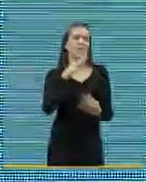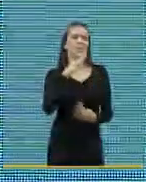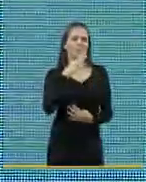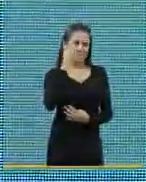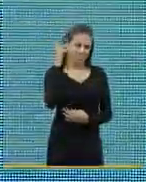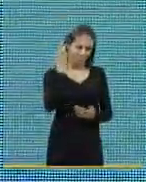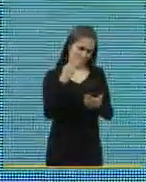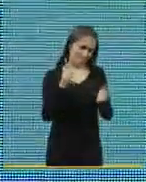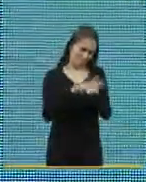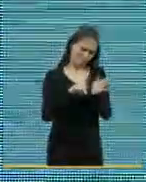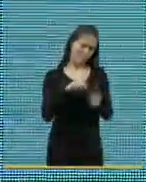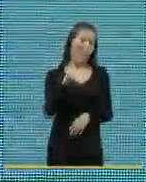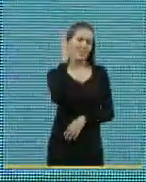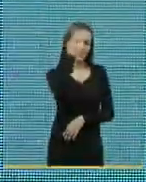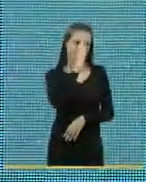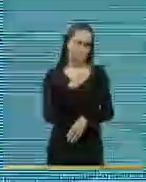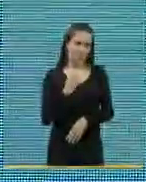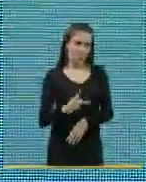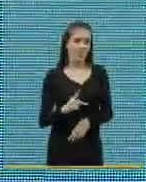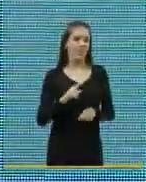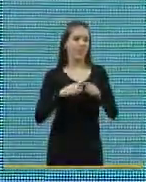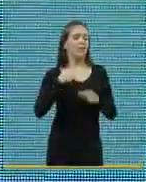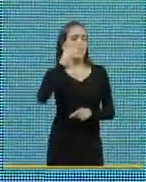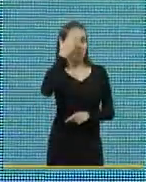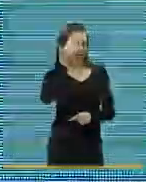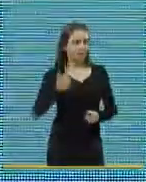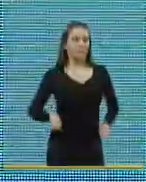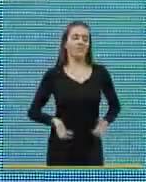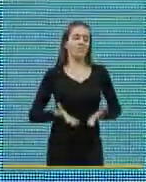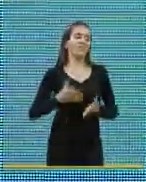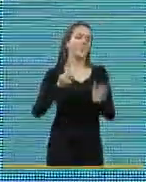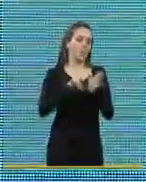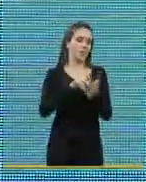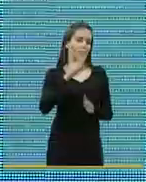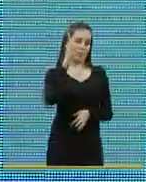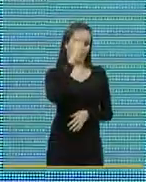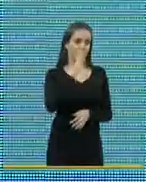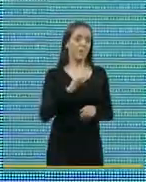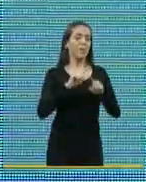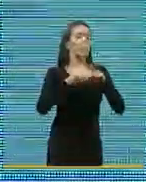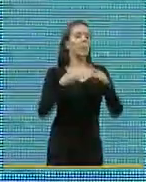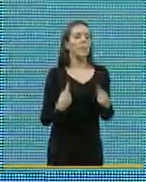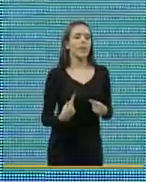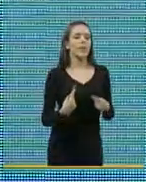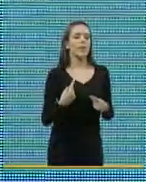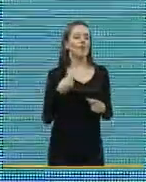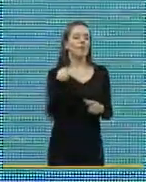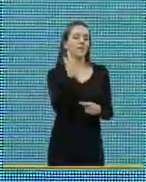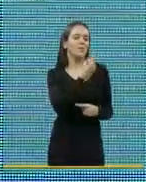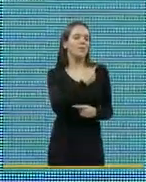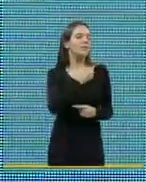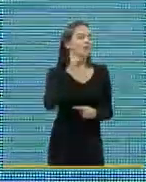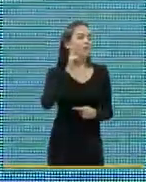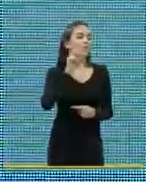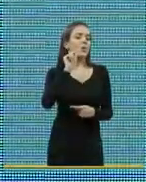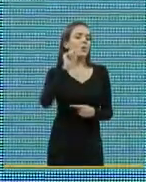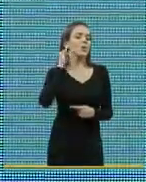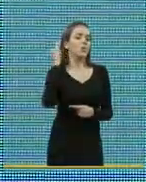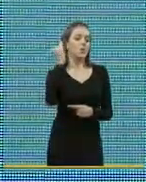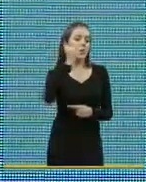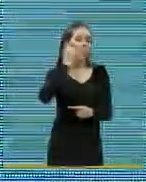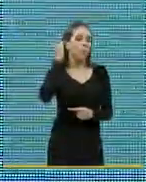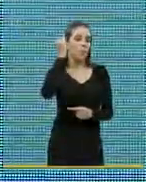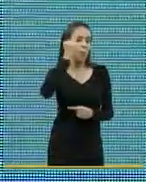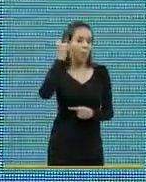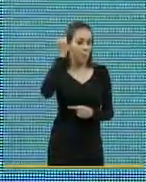brasileira sei que se iria jogar um capital político fora mas eu não deixo de considerar grave necessidade de se democratizar